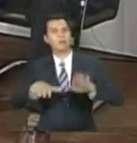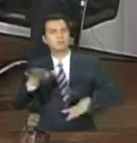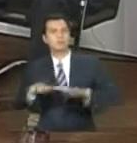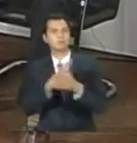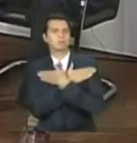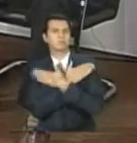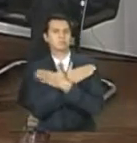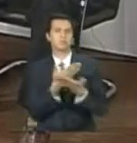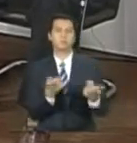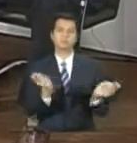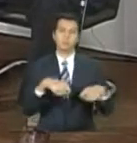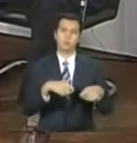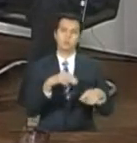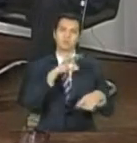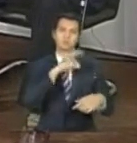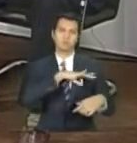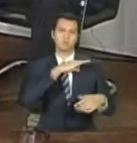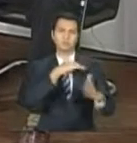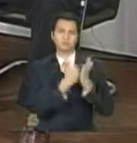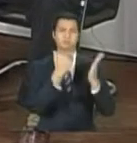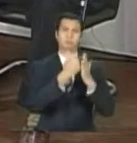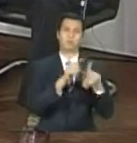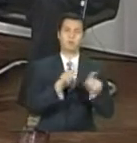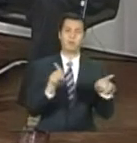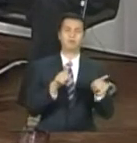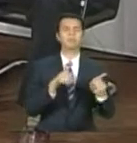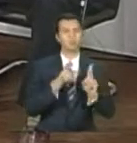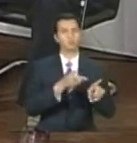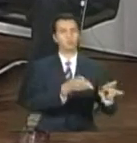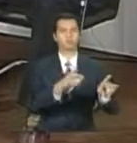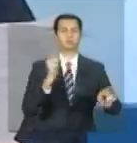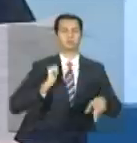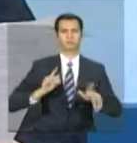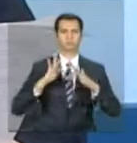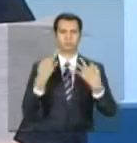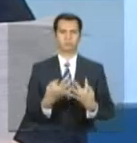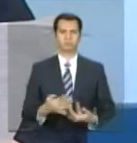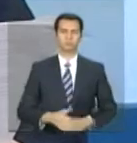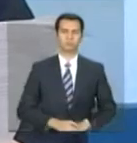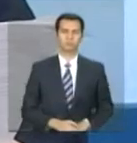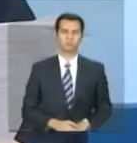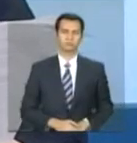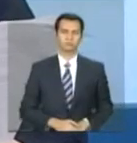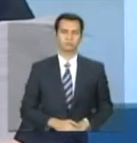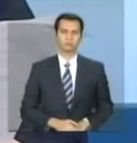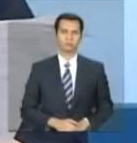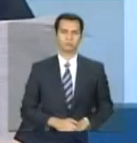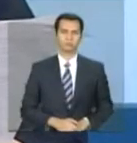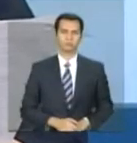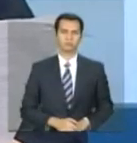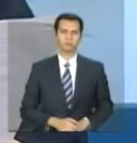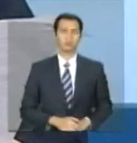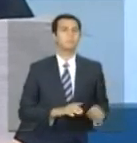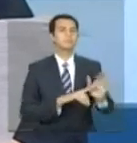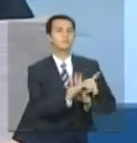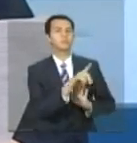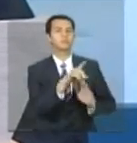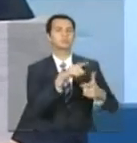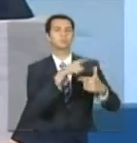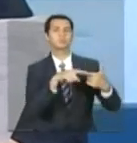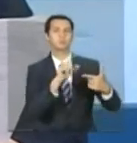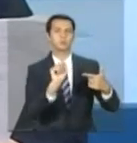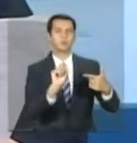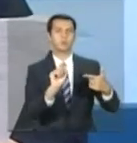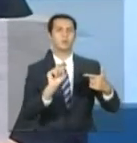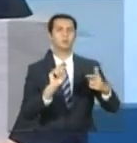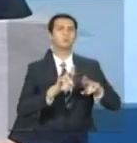declarar uma renda superior a R$ 140. E perguntando aqui uma subpergunta, uma segunda pergunta, a diferença do benefício